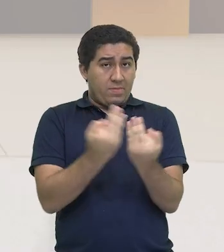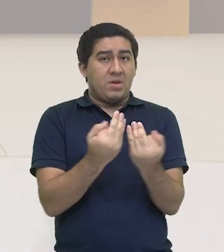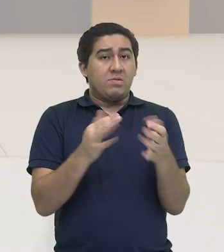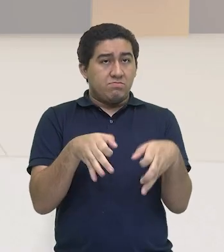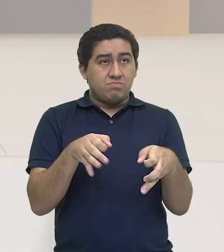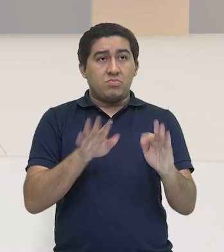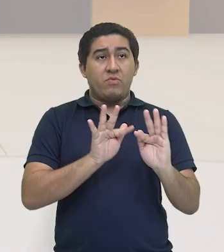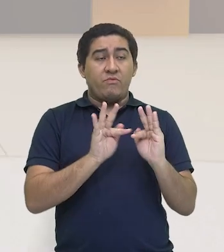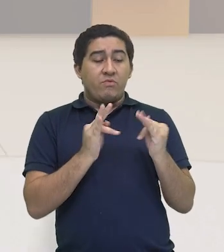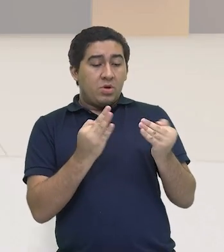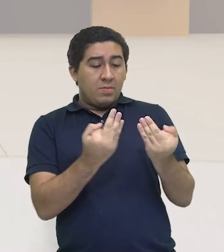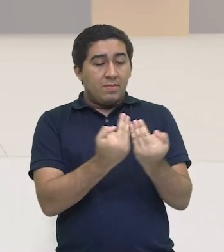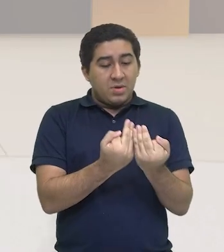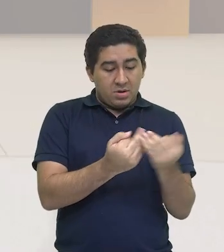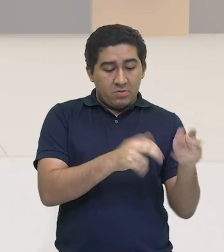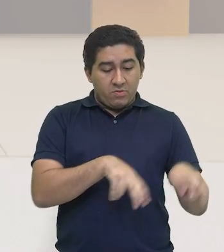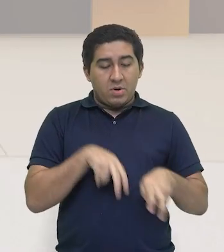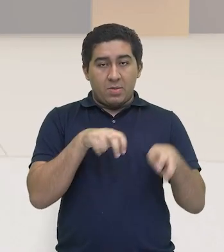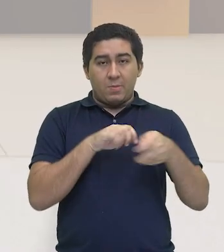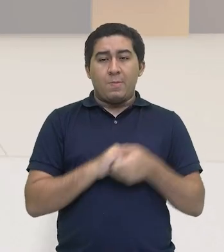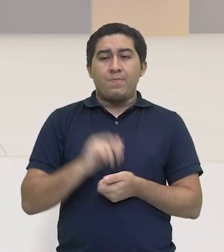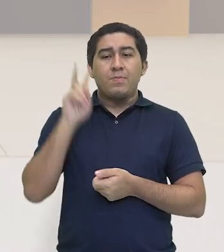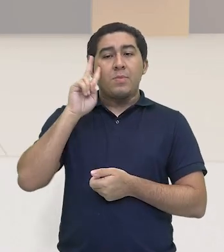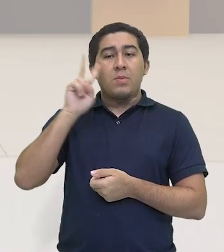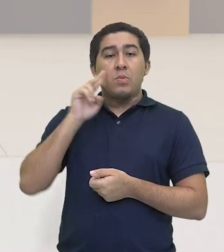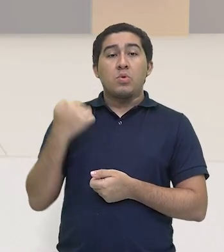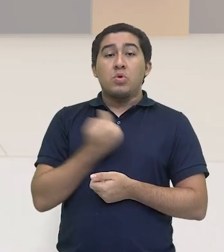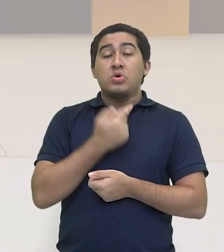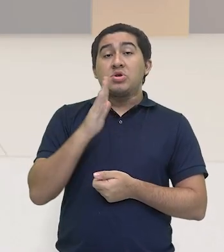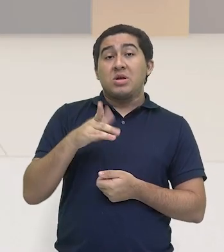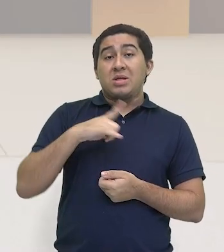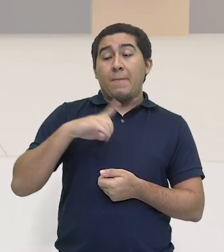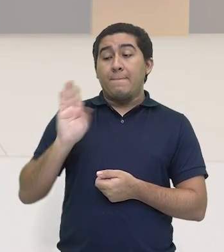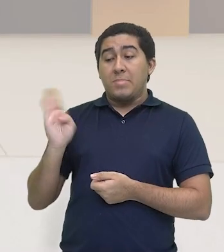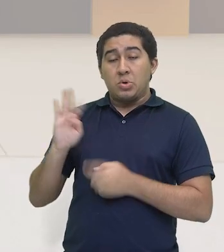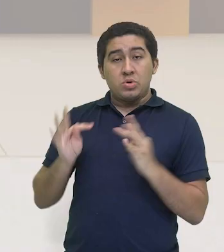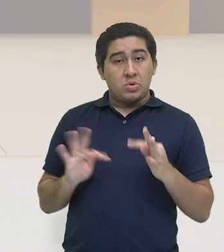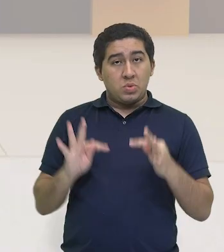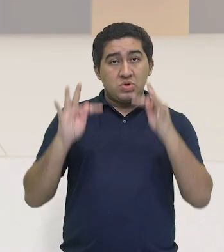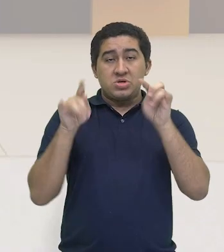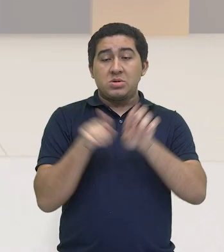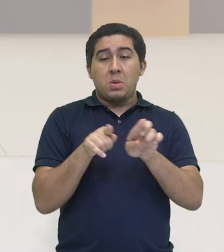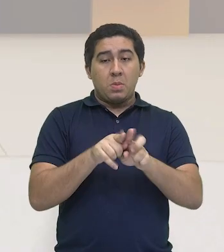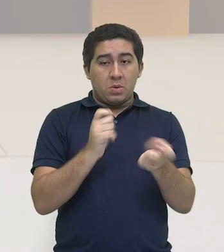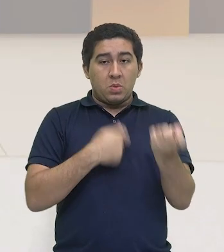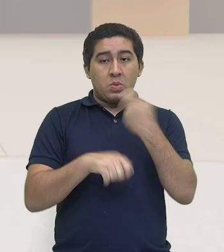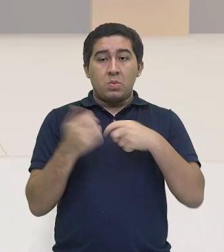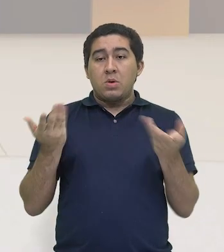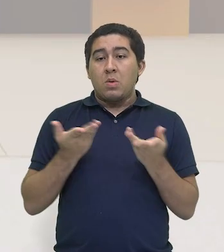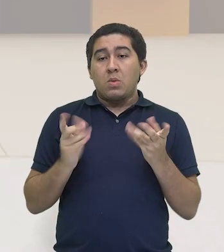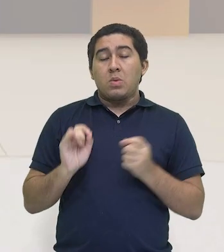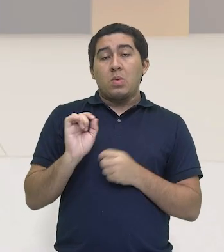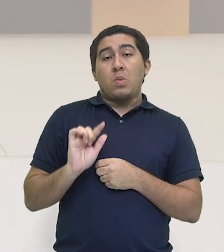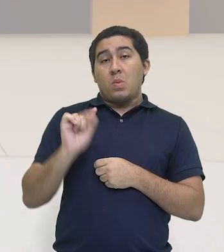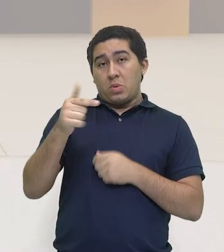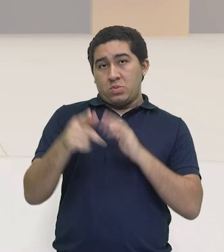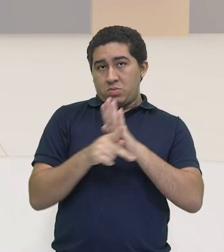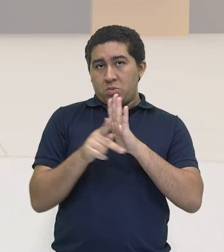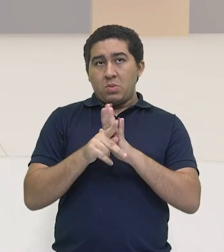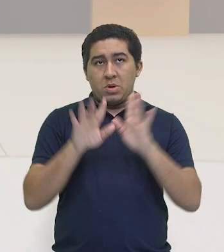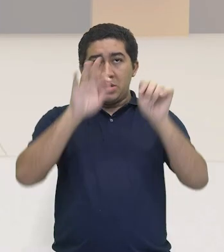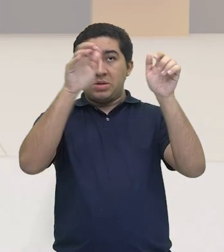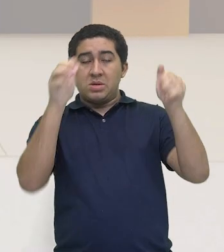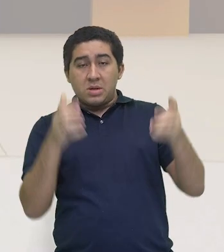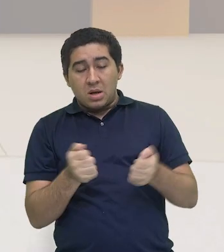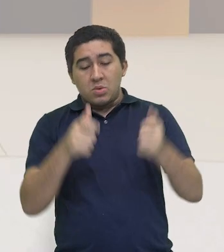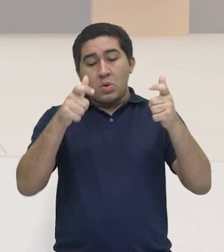Então, sim. Lembrando que agora a gente já saiu da biotecnologia, né, da bioeconomia, fomos para o artesanato, para a cultura